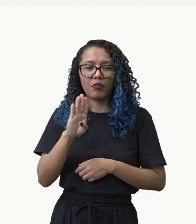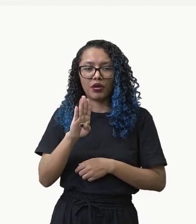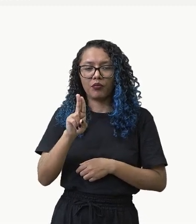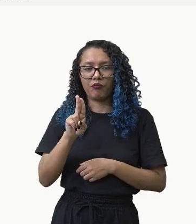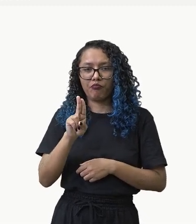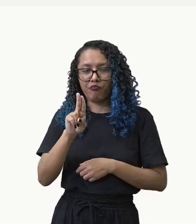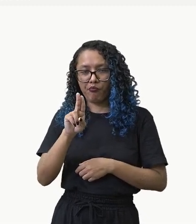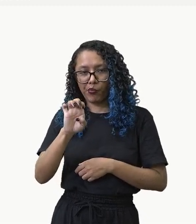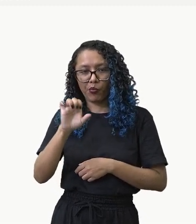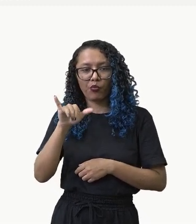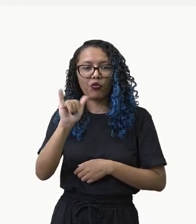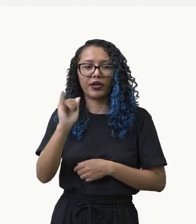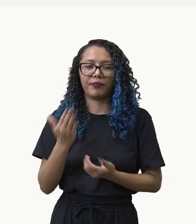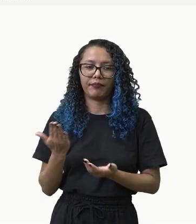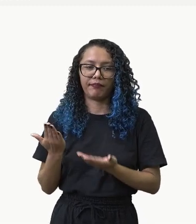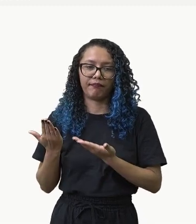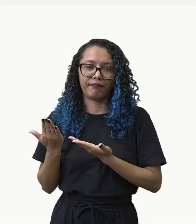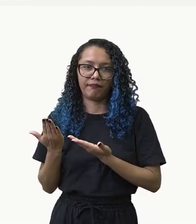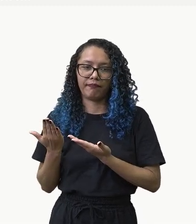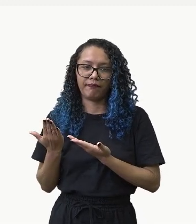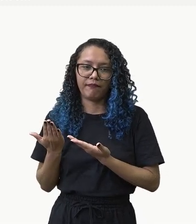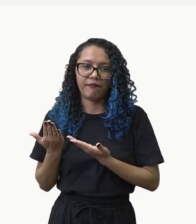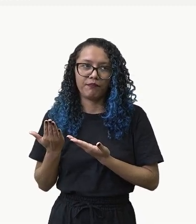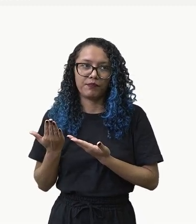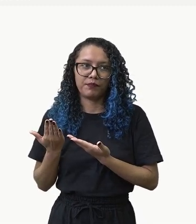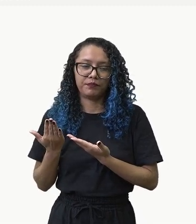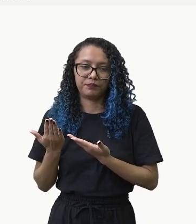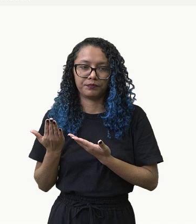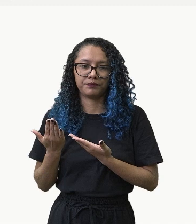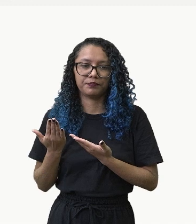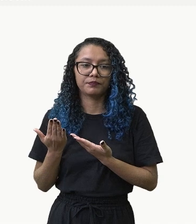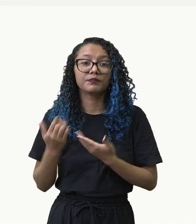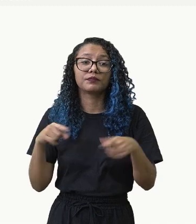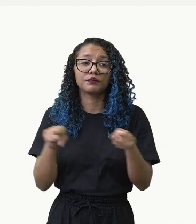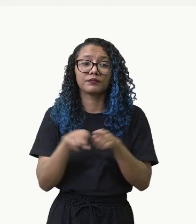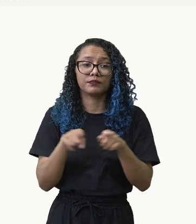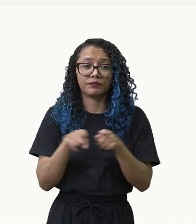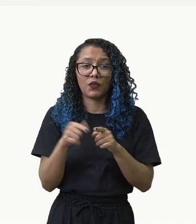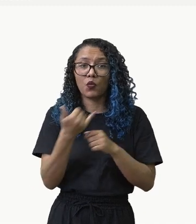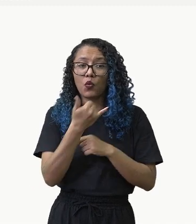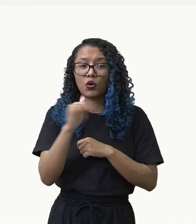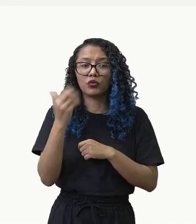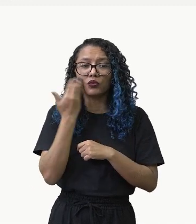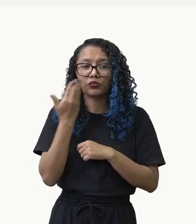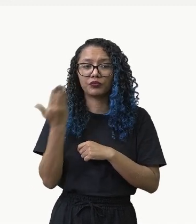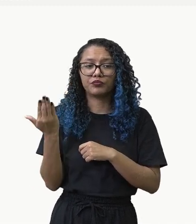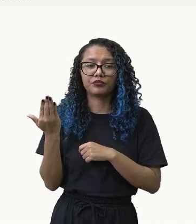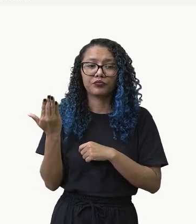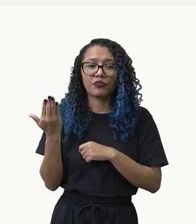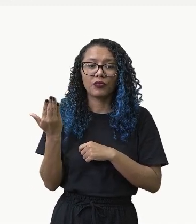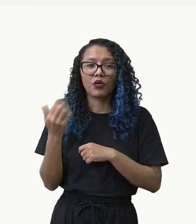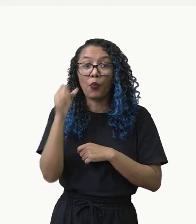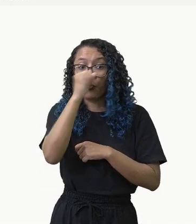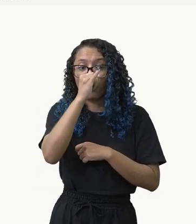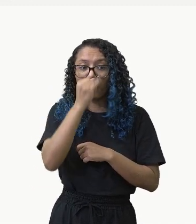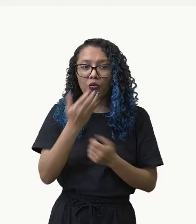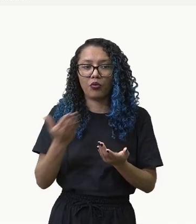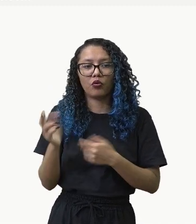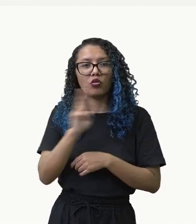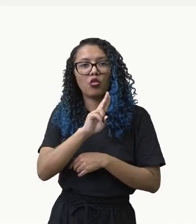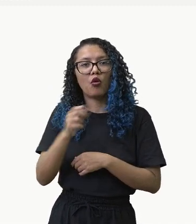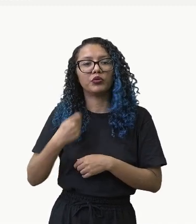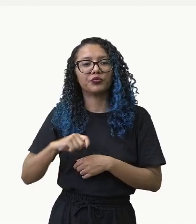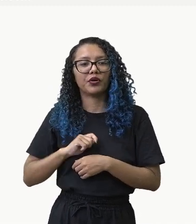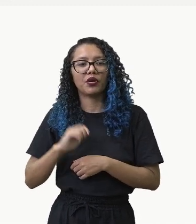diz boi boi Depois temos cerdo que é o porco existem